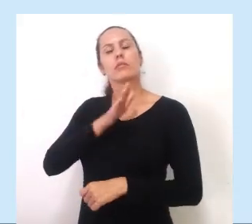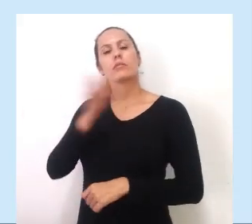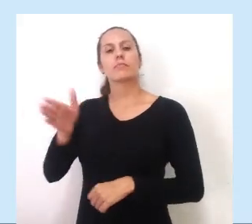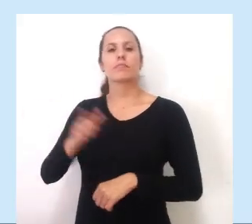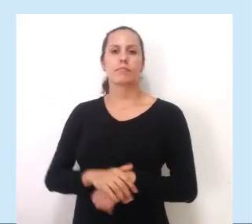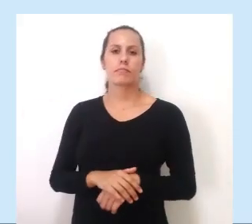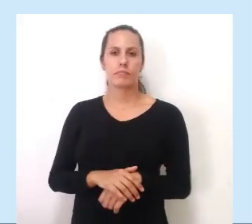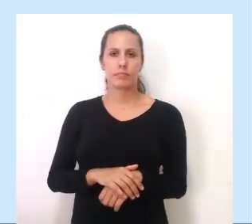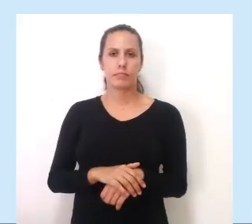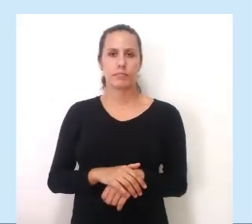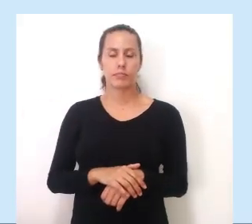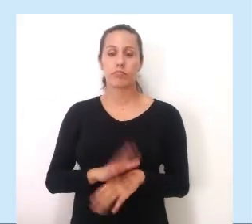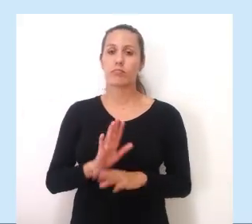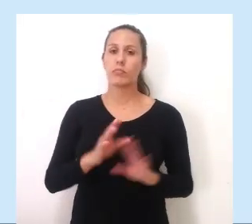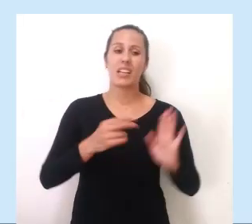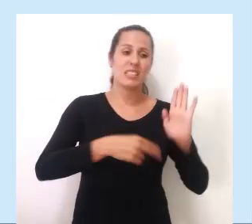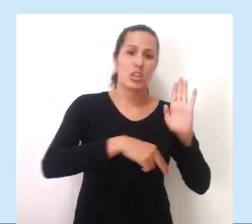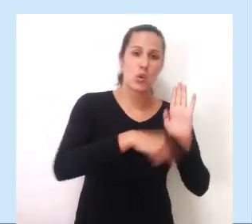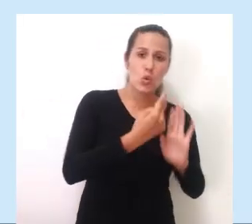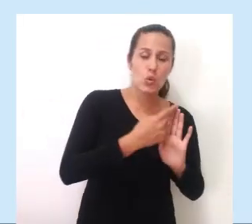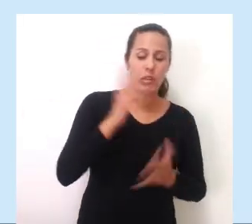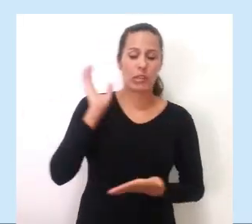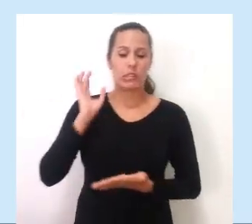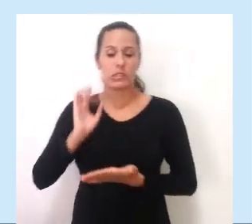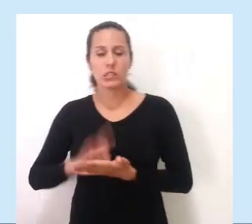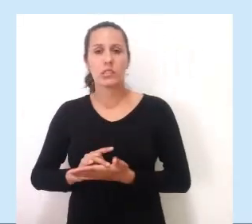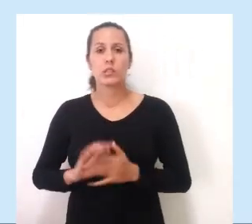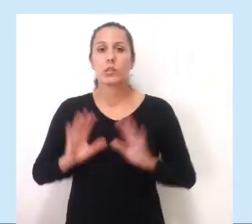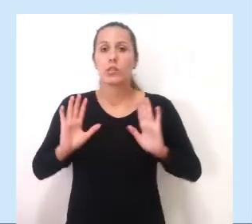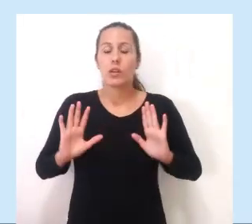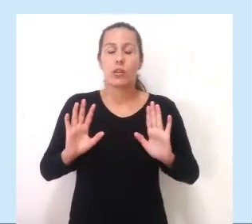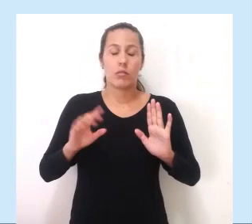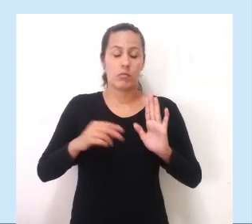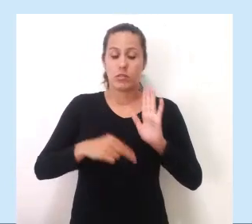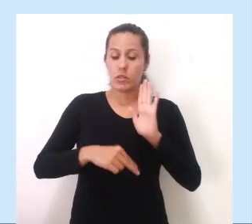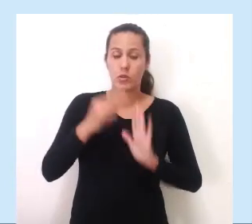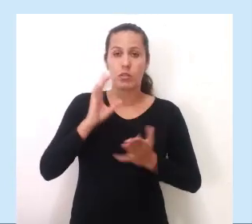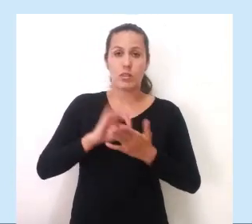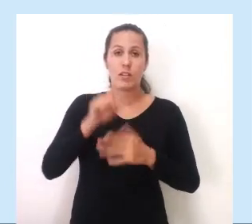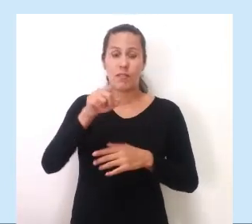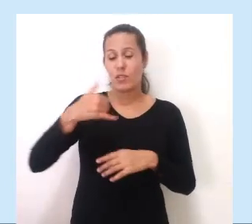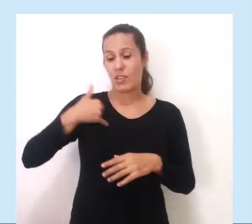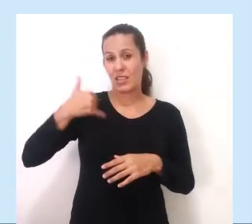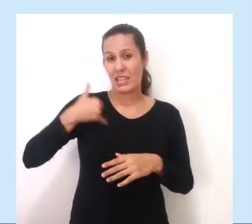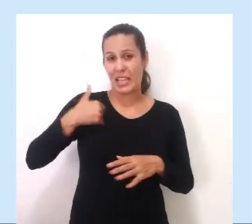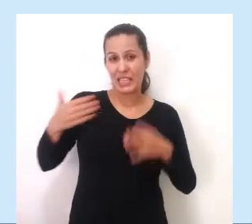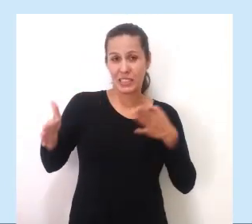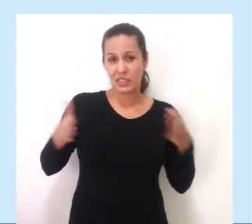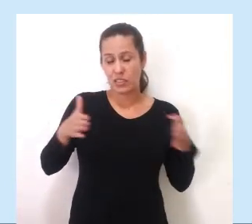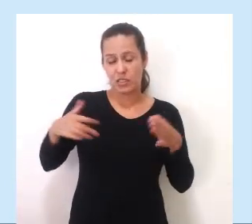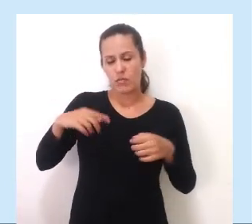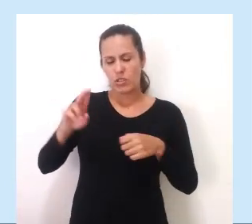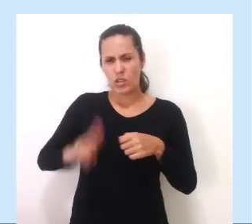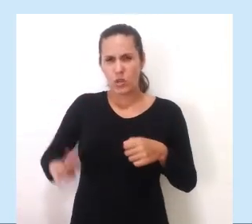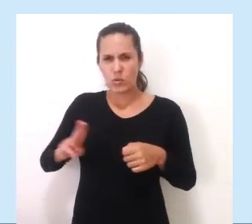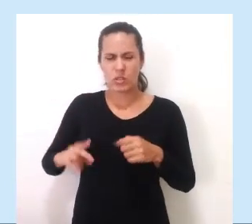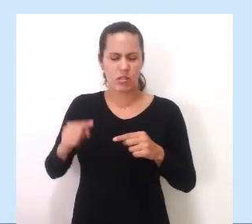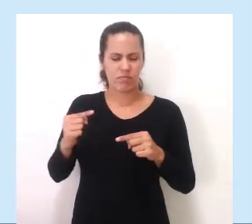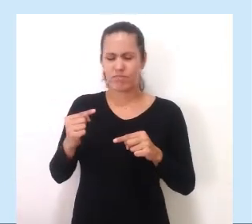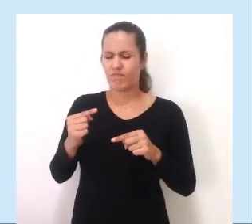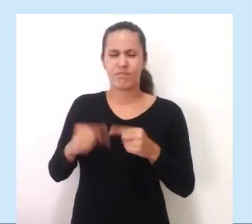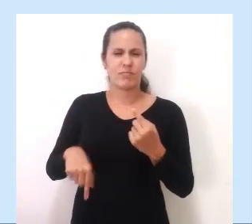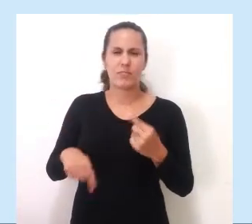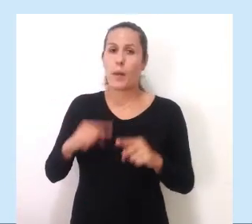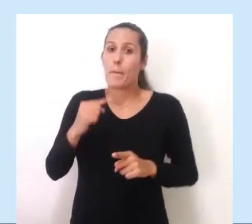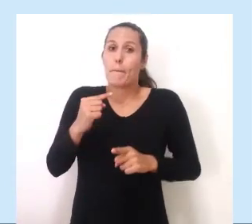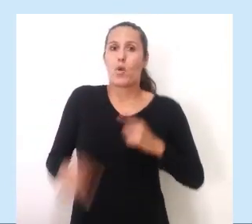Vamos ao método cirúrgico ou definitivo. Geralmente, a faixa etária de vocês não permite a utilização desses